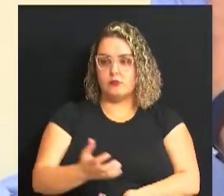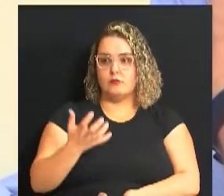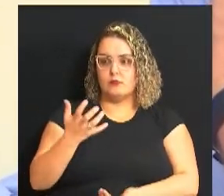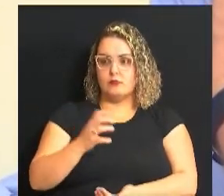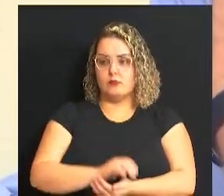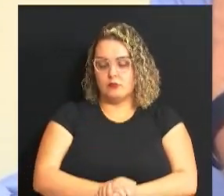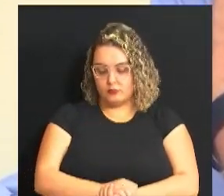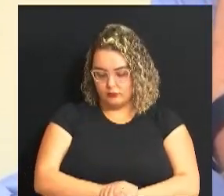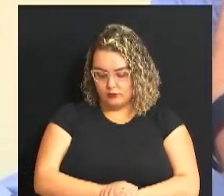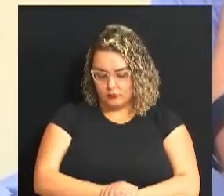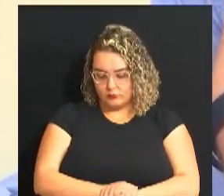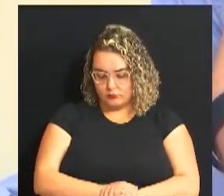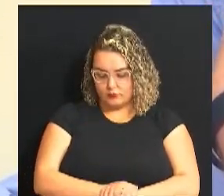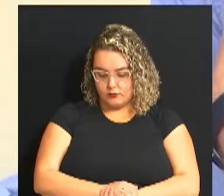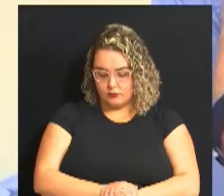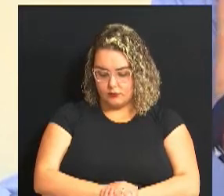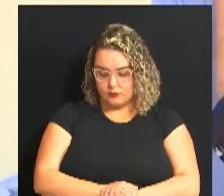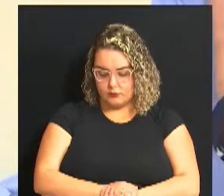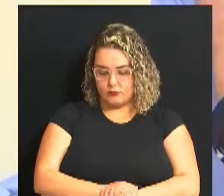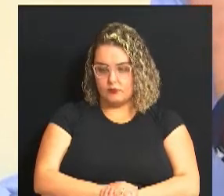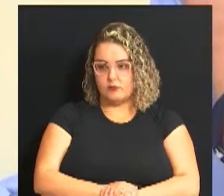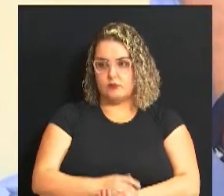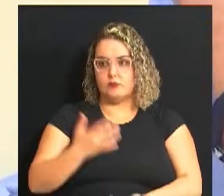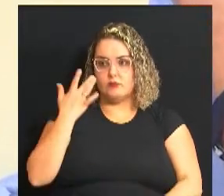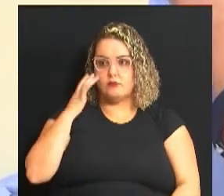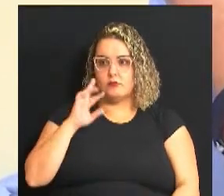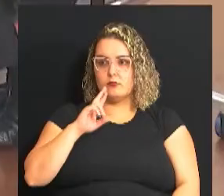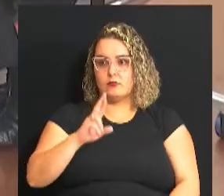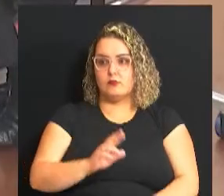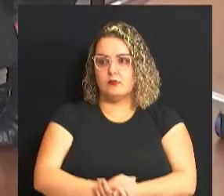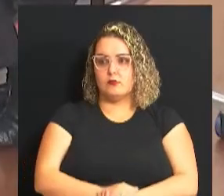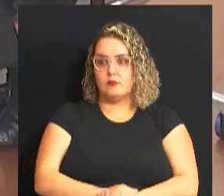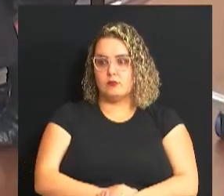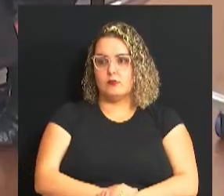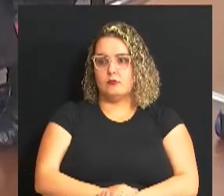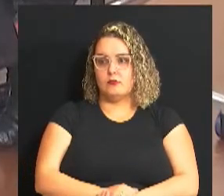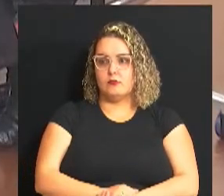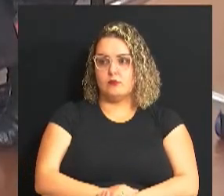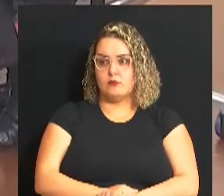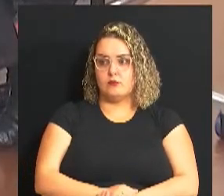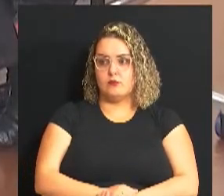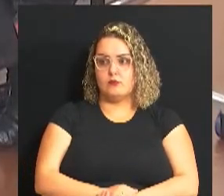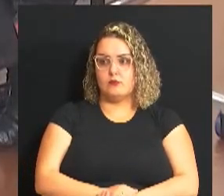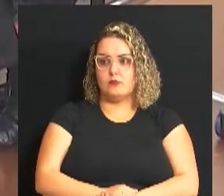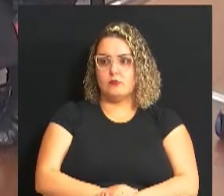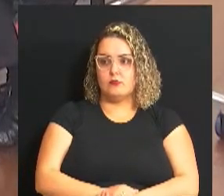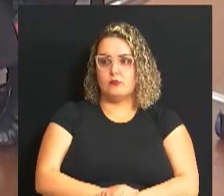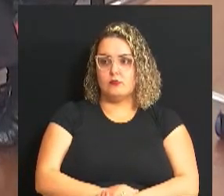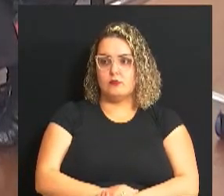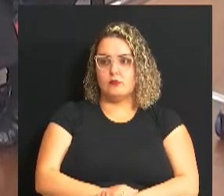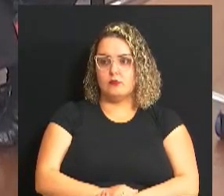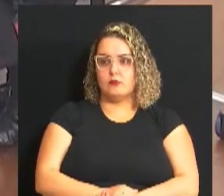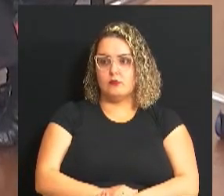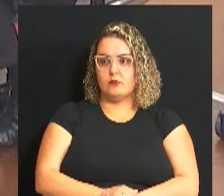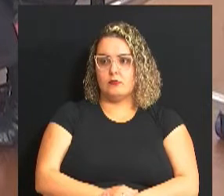se respondi a tudo, mas tá bom?